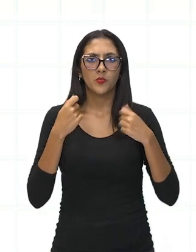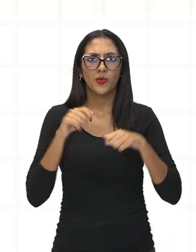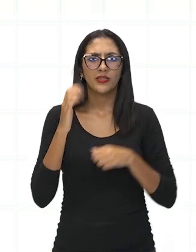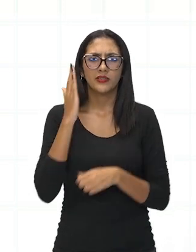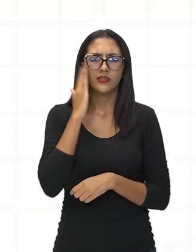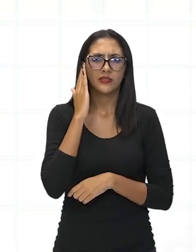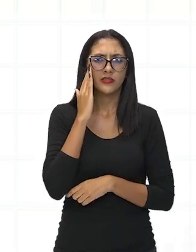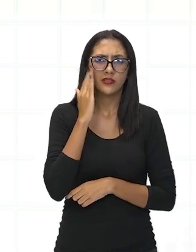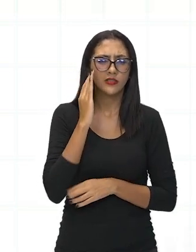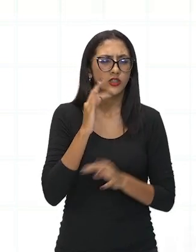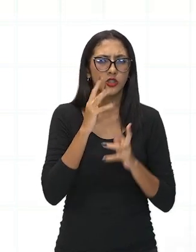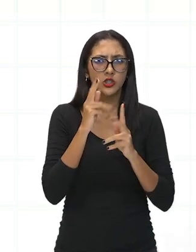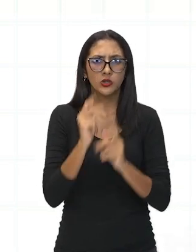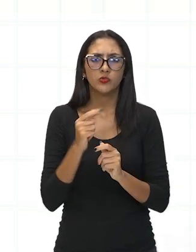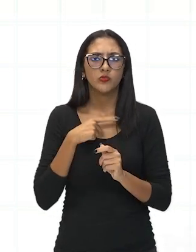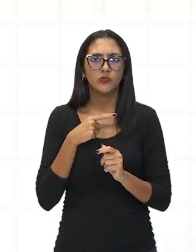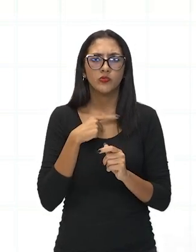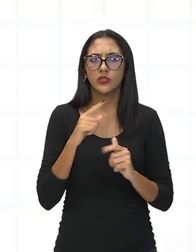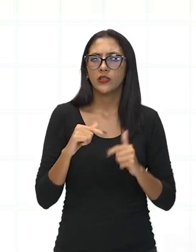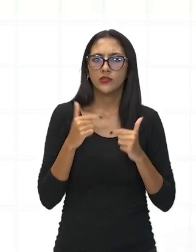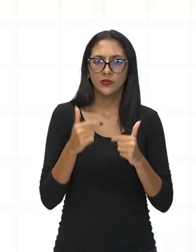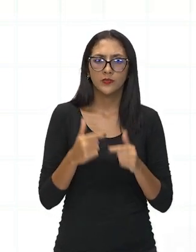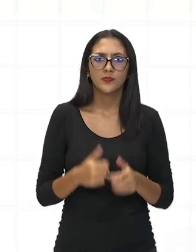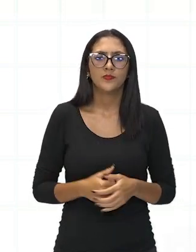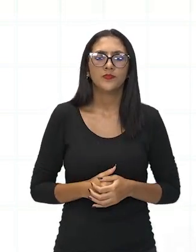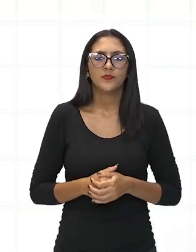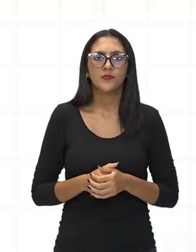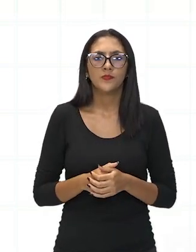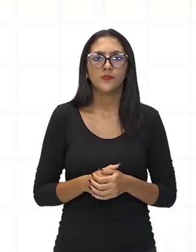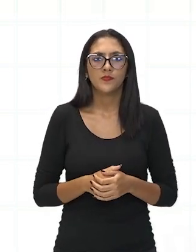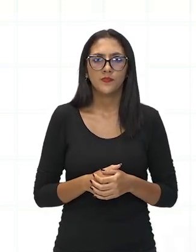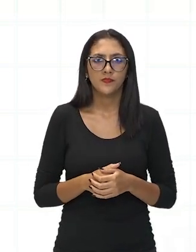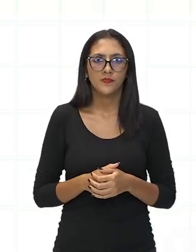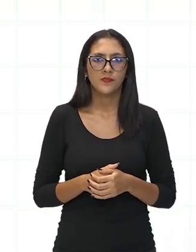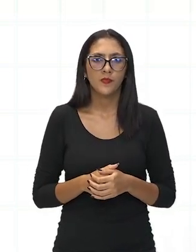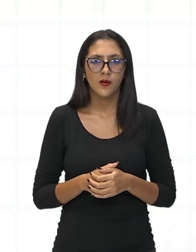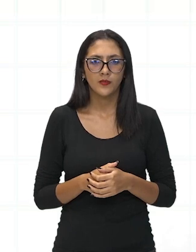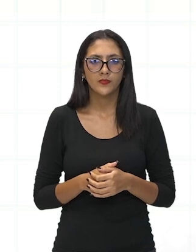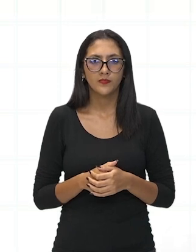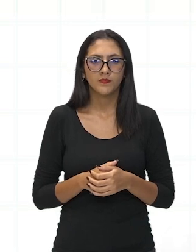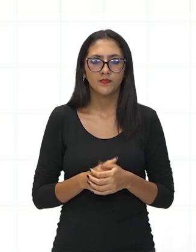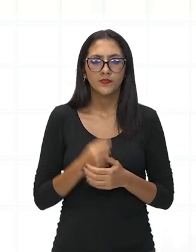está acontecendo, tá bom? Mas aqui na segunda oração, eu já estou